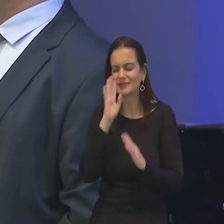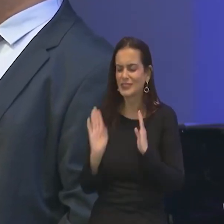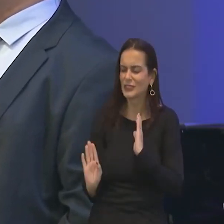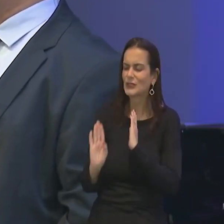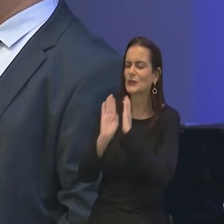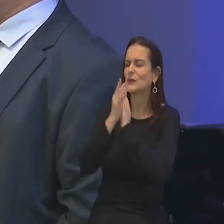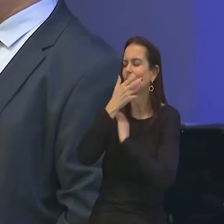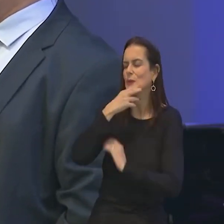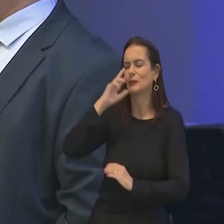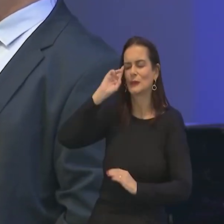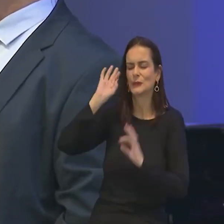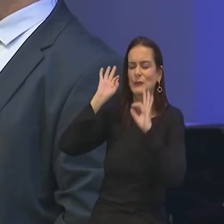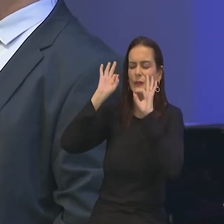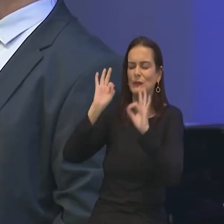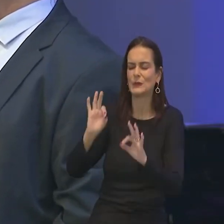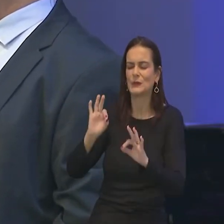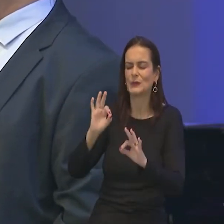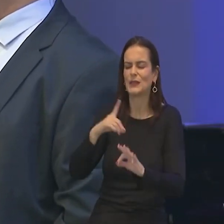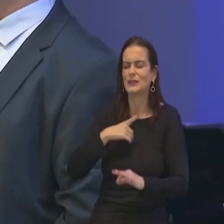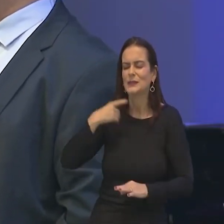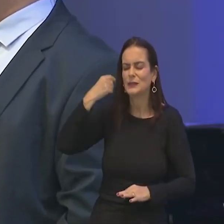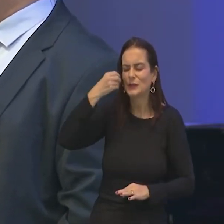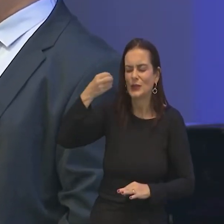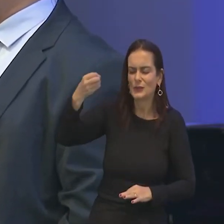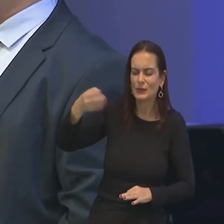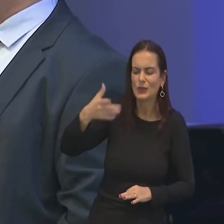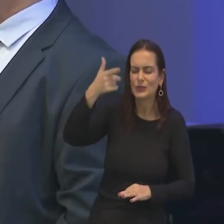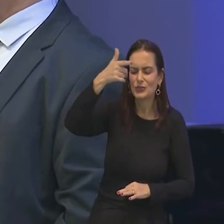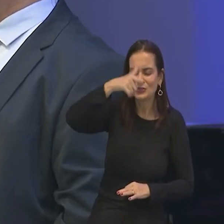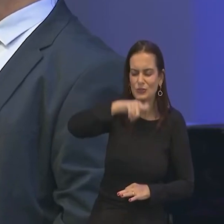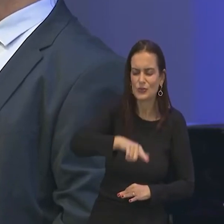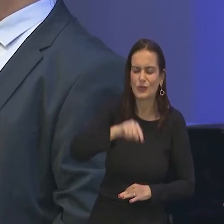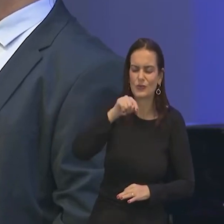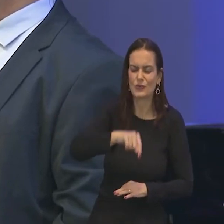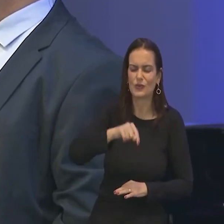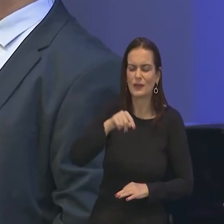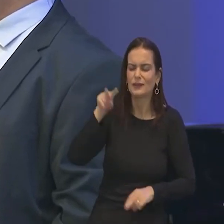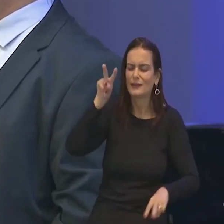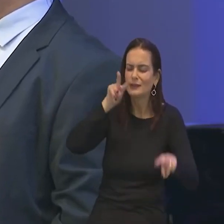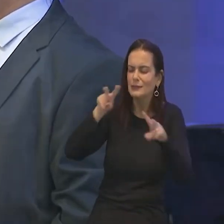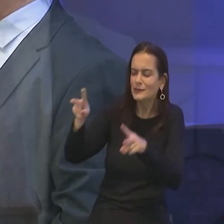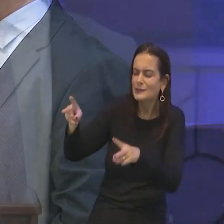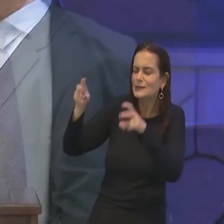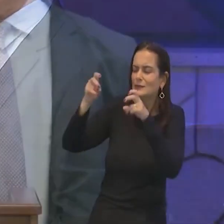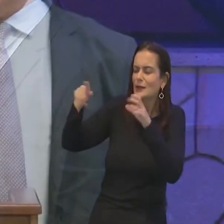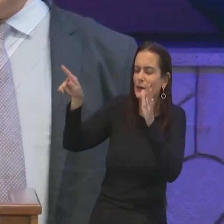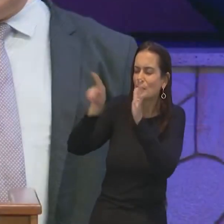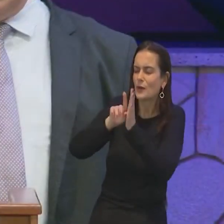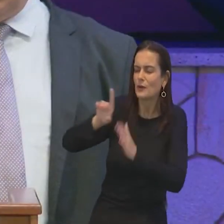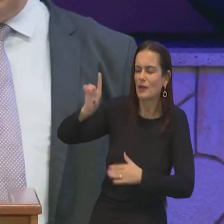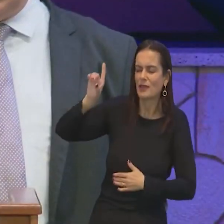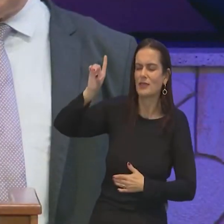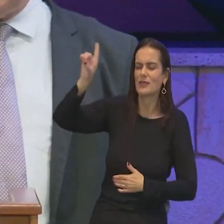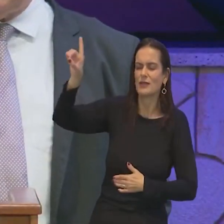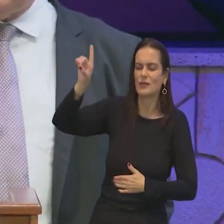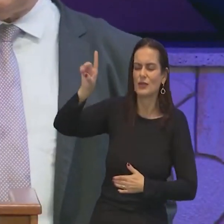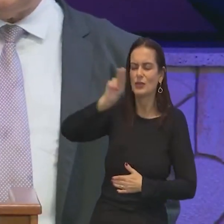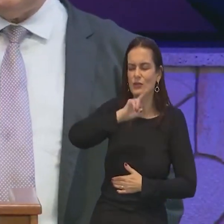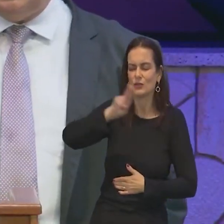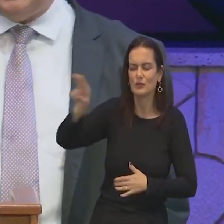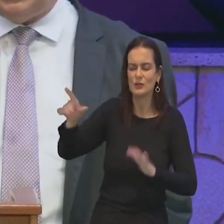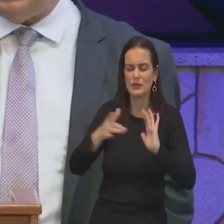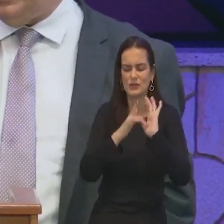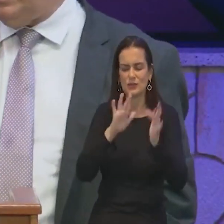com o Senhor, e tivemos mais uma vez neste lugar a visão do nosso Deus, em nome de